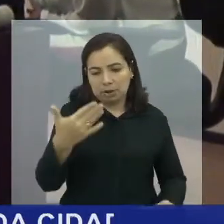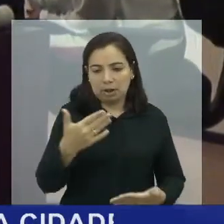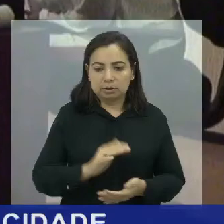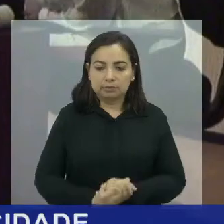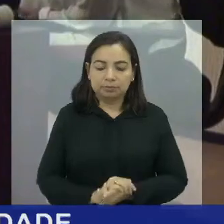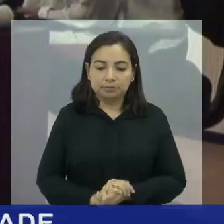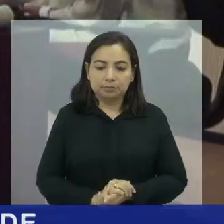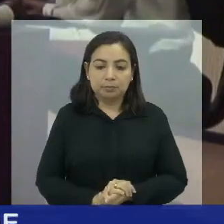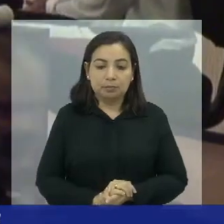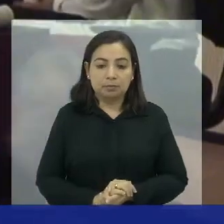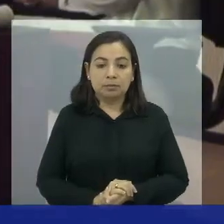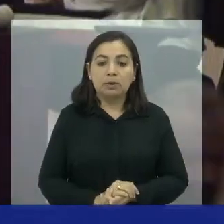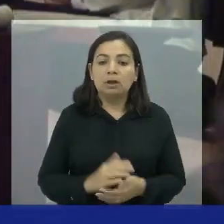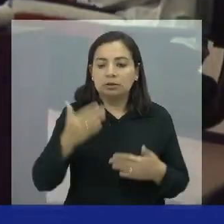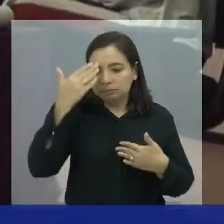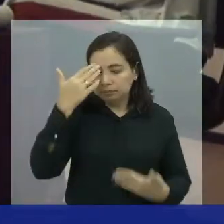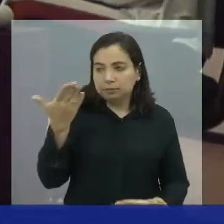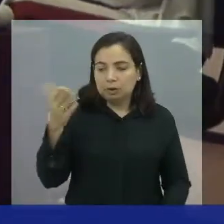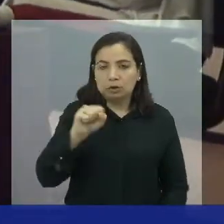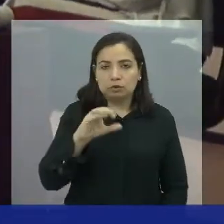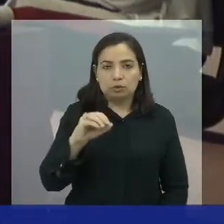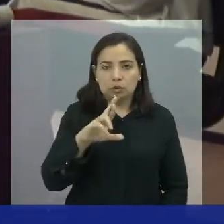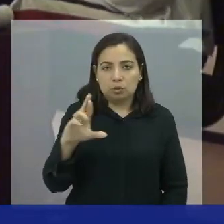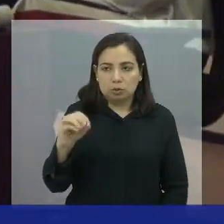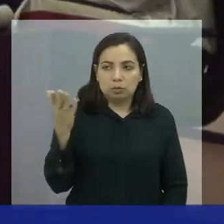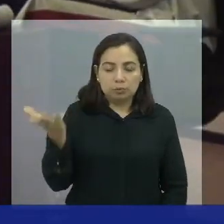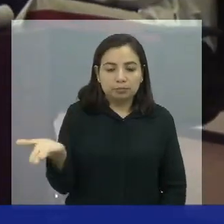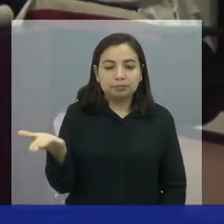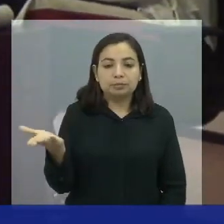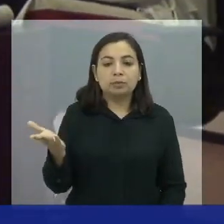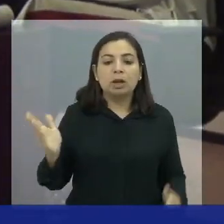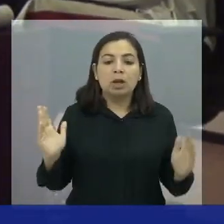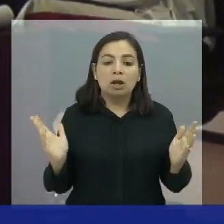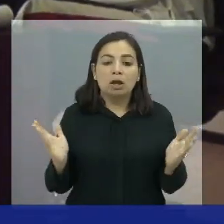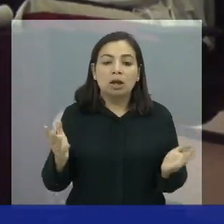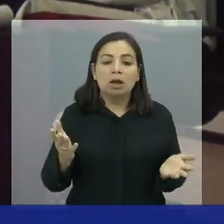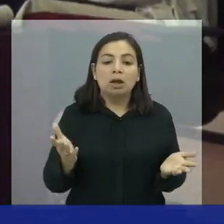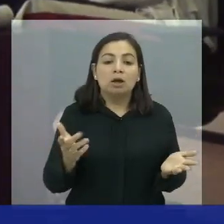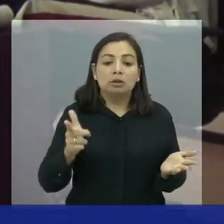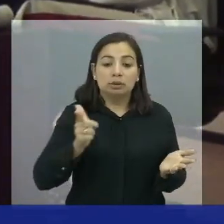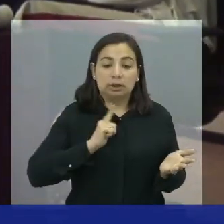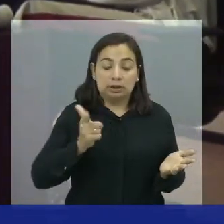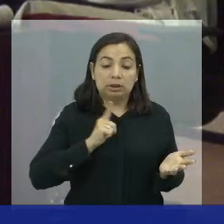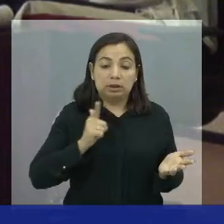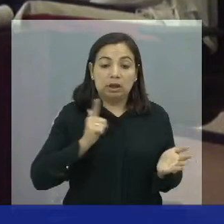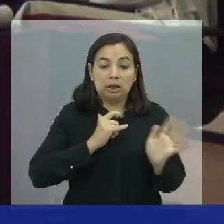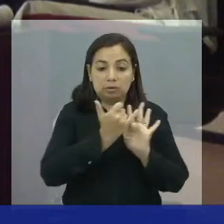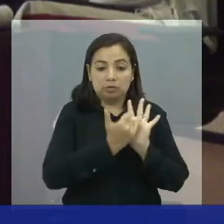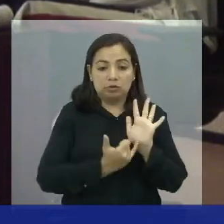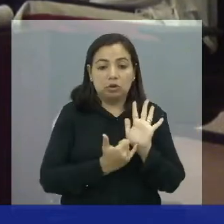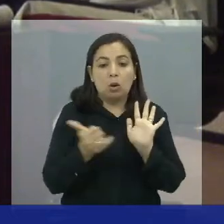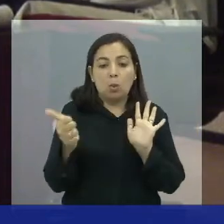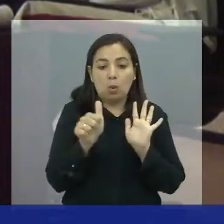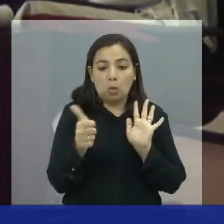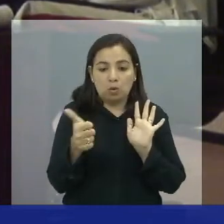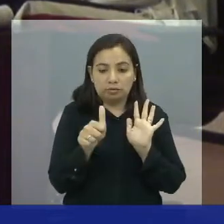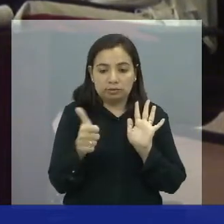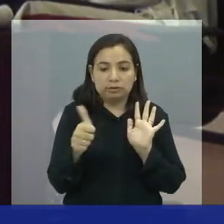Muito obrigado, doutora Socorro. Pessoal, nós já temos aqui 11 inscritos,